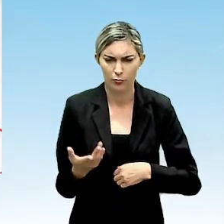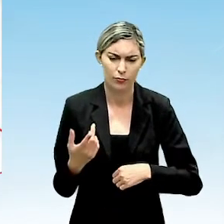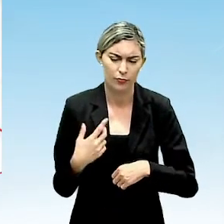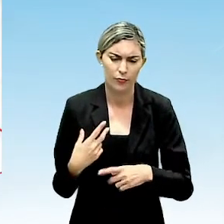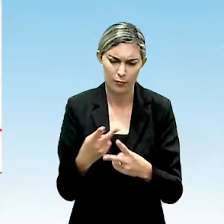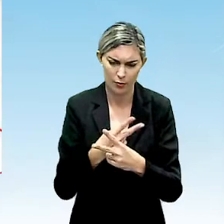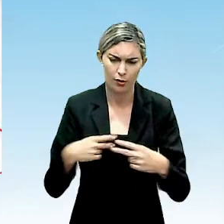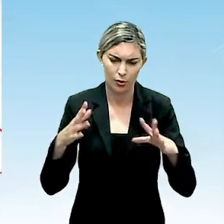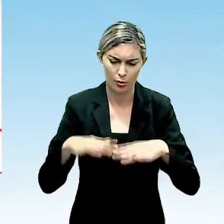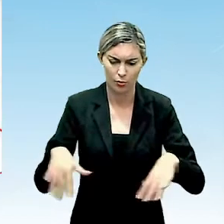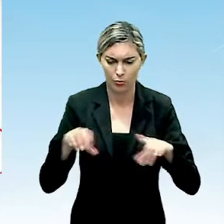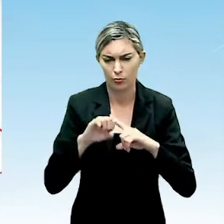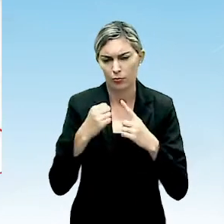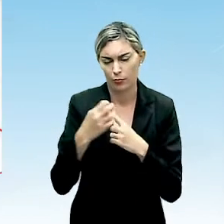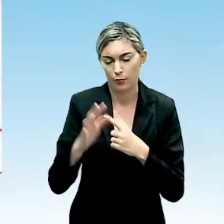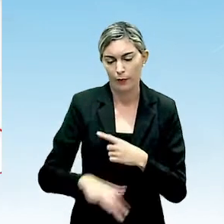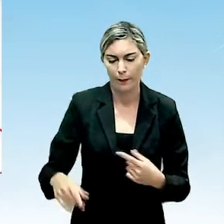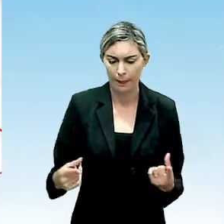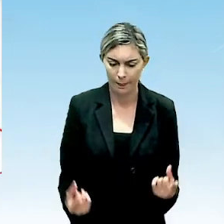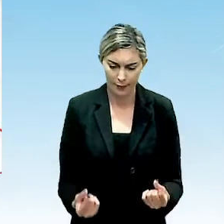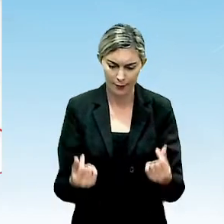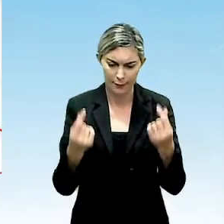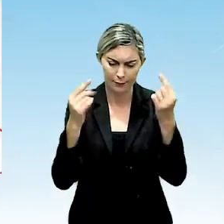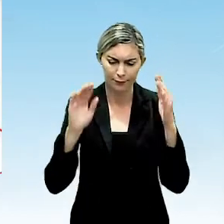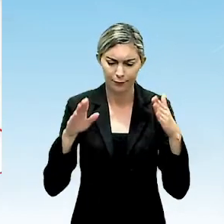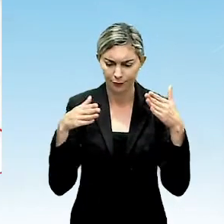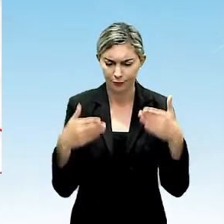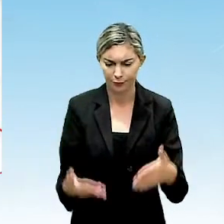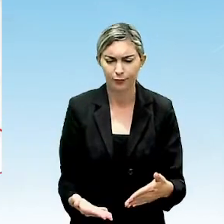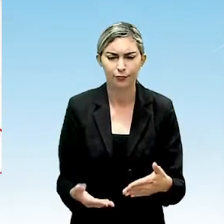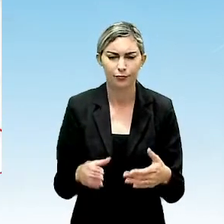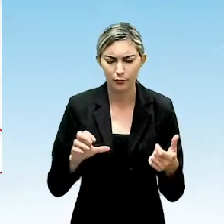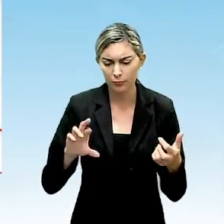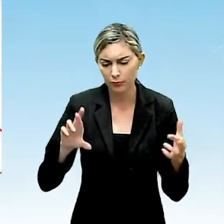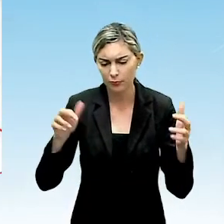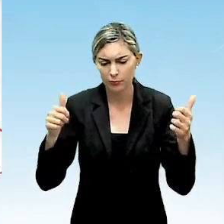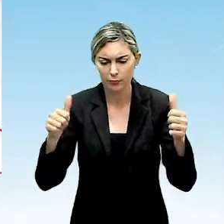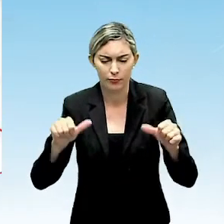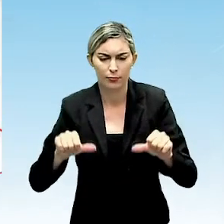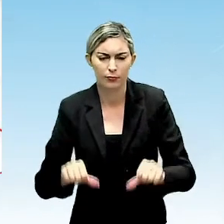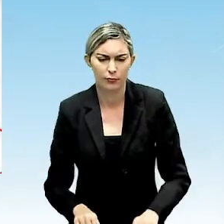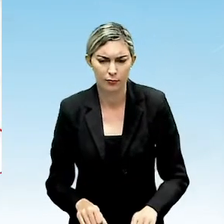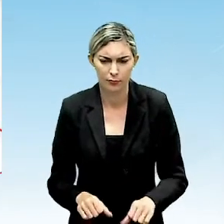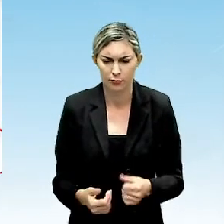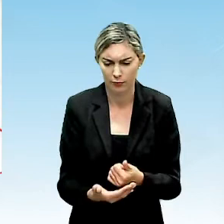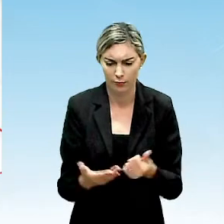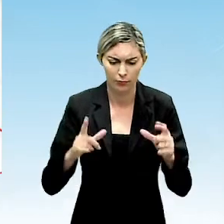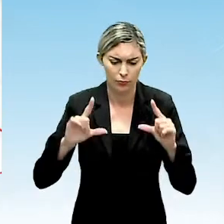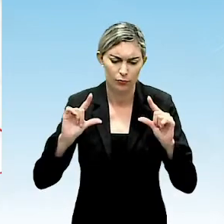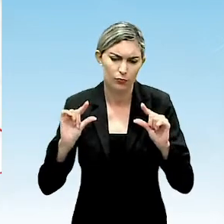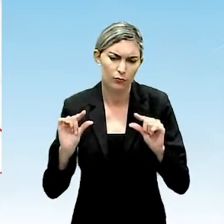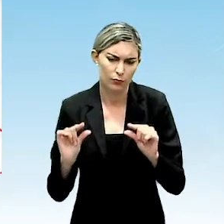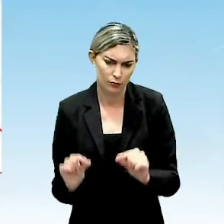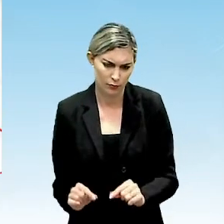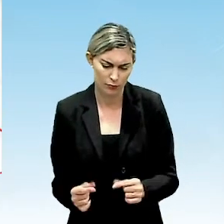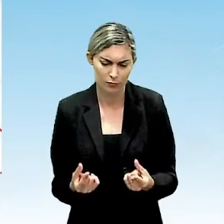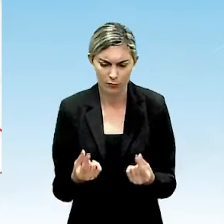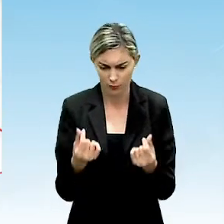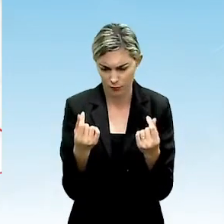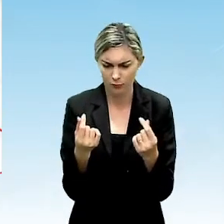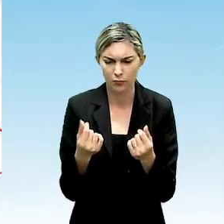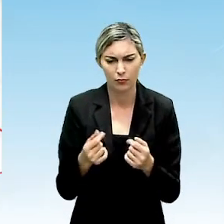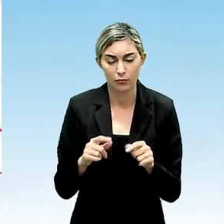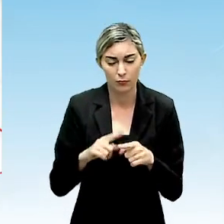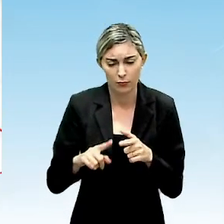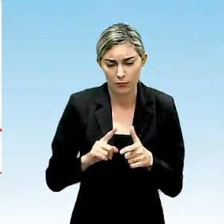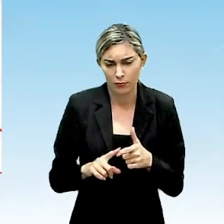ventilado por toda a sociedade, a economia ia girar, né? E aquela crise ia diminuir, aquela crise financeira que existia. O